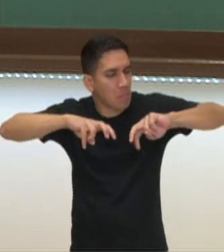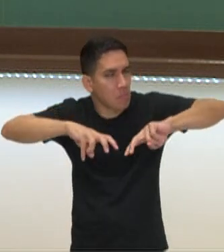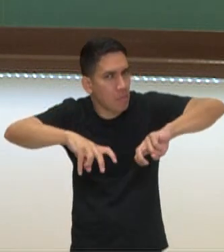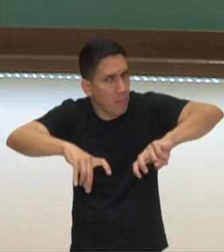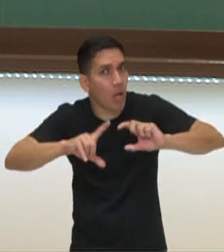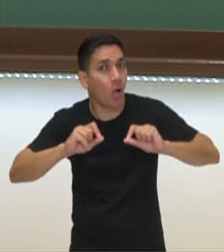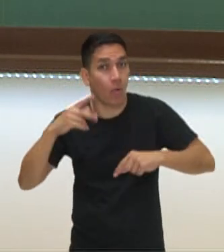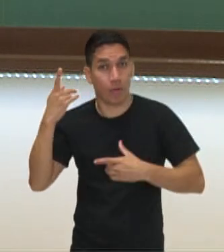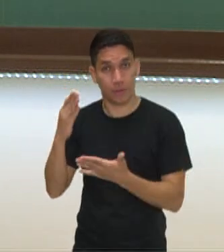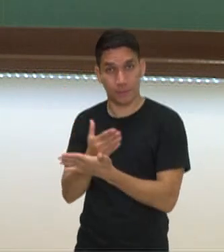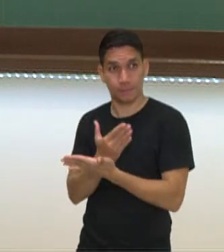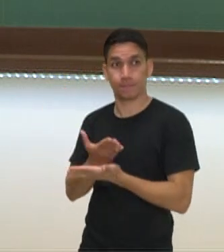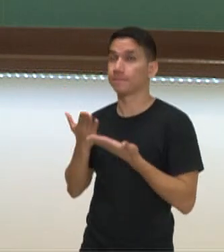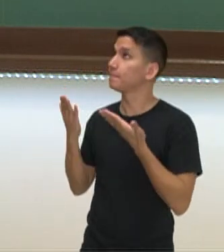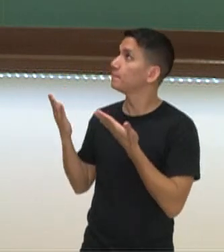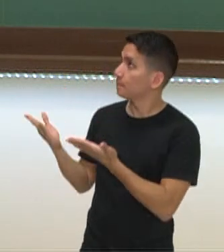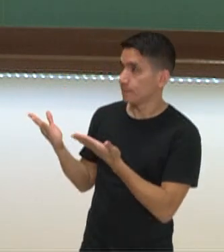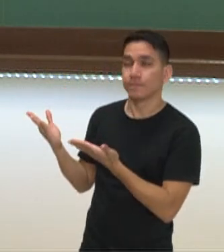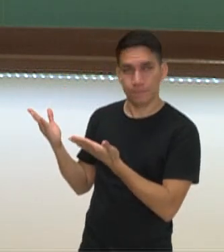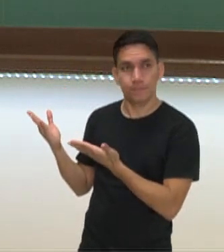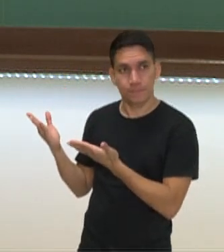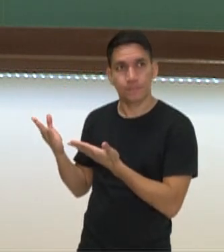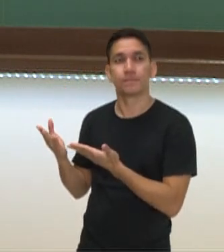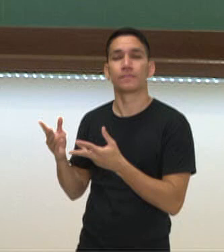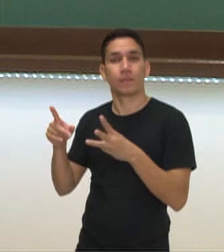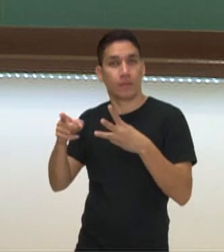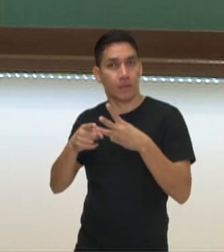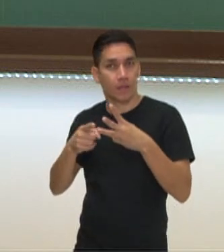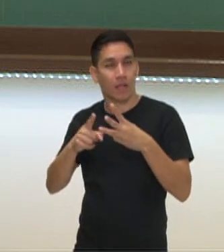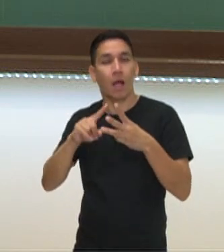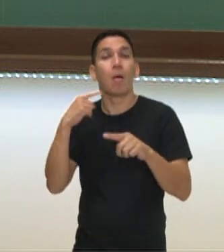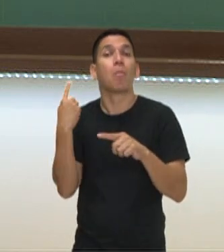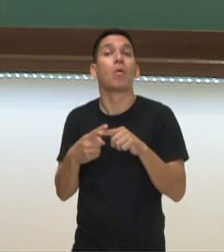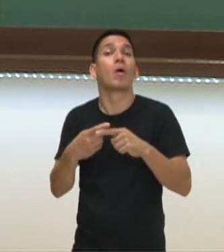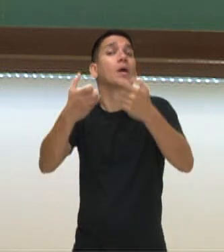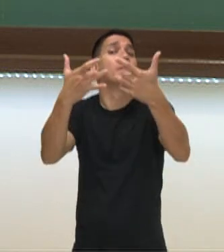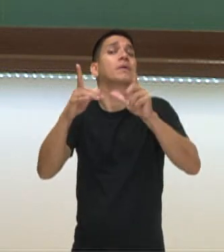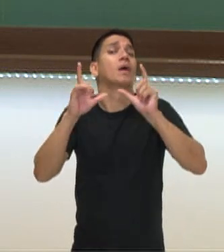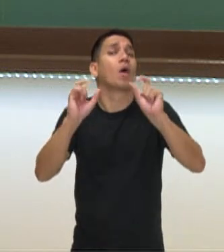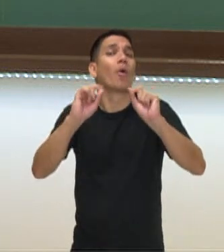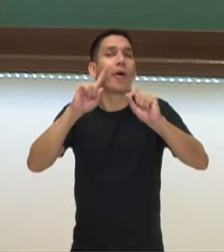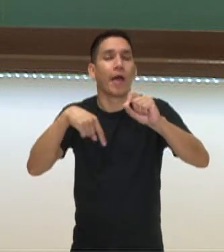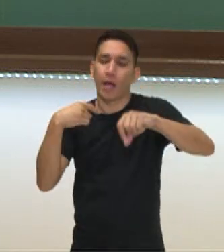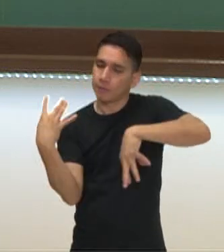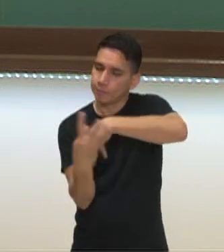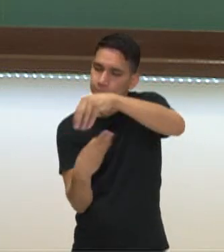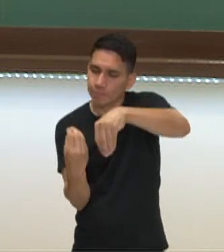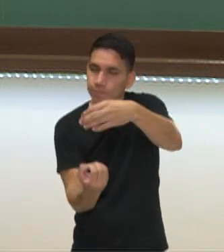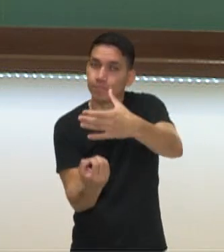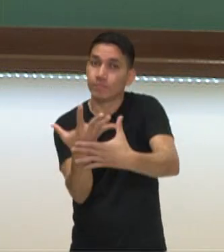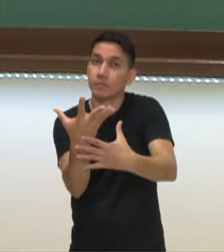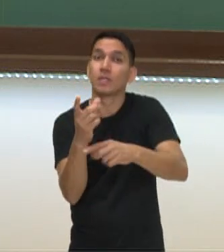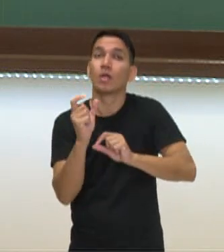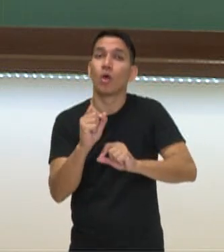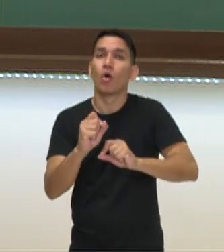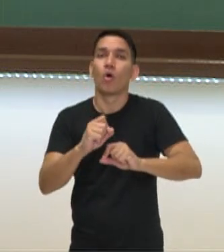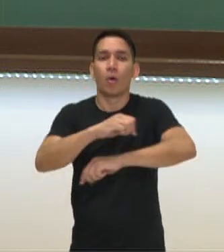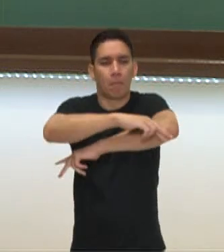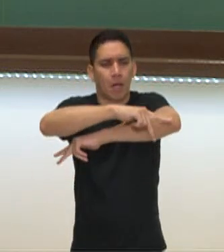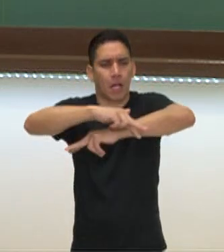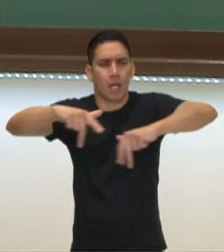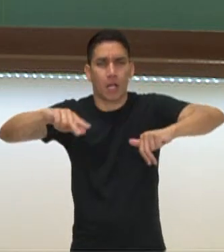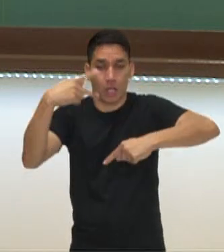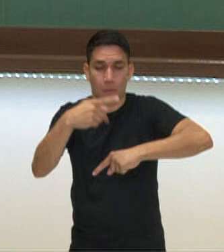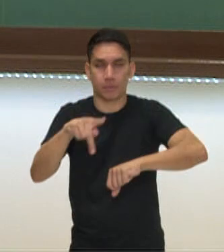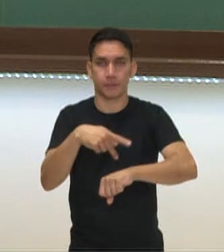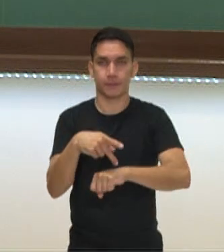aprofundada a obra Casa Grande e Senzala, justamente porque ela vai falar então da miscigenação, da mistura étnica no